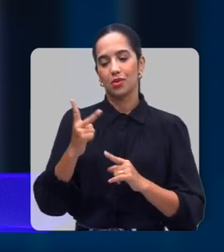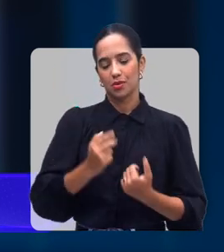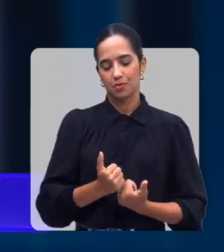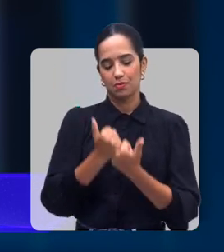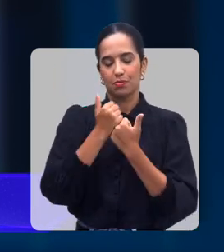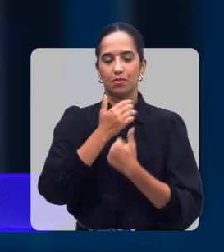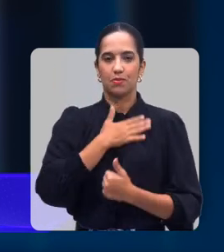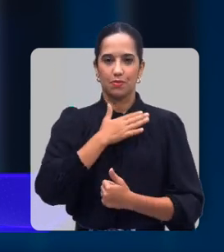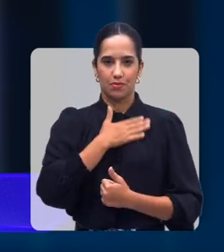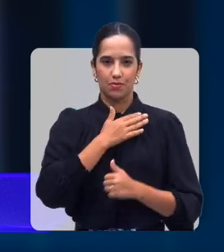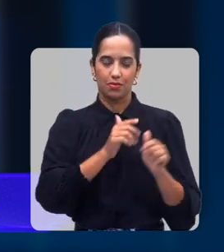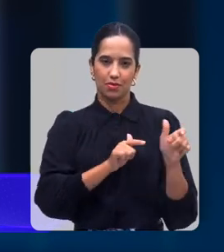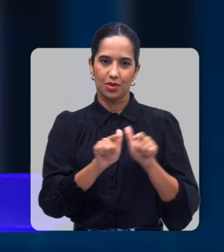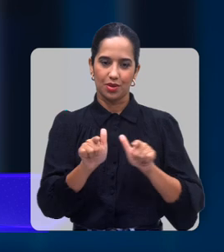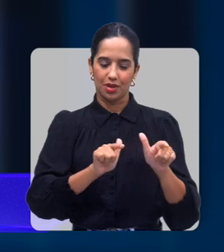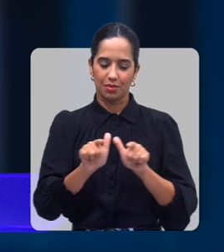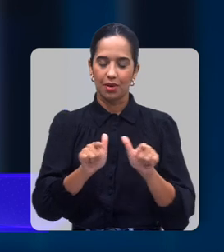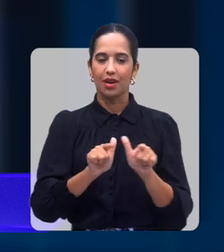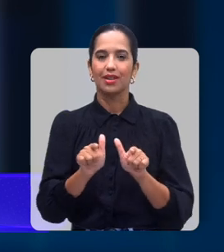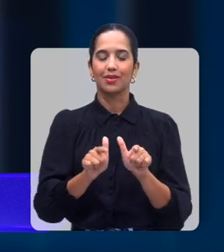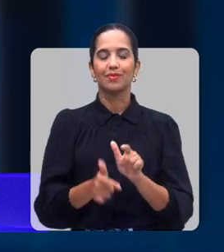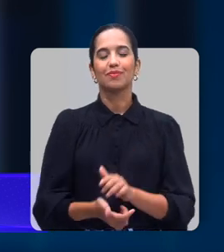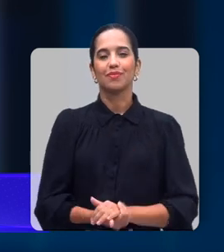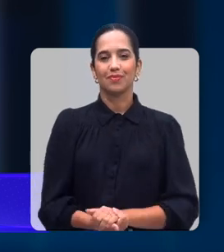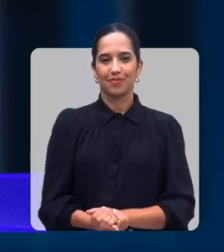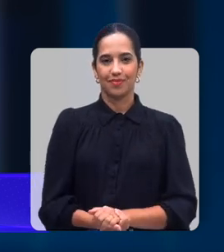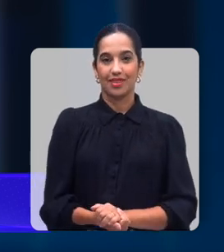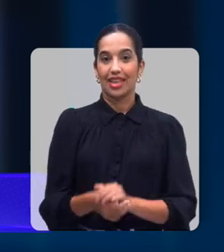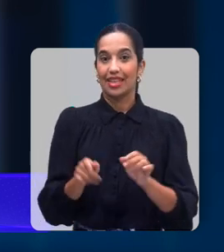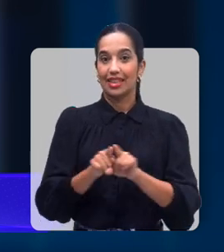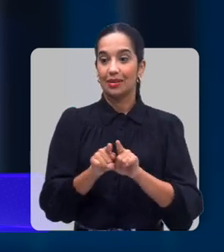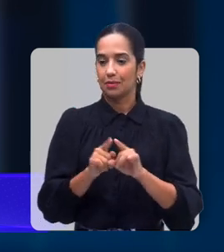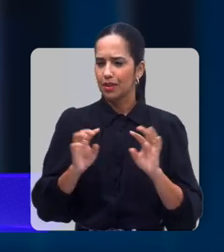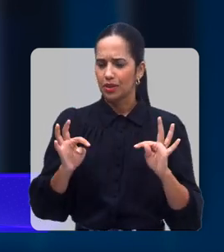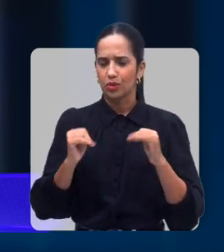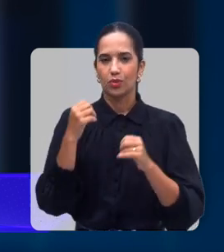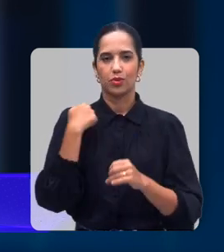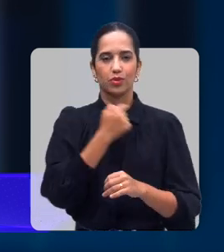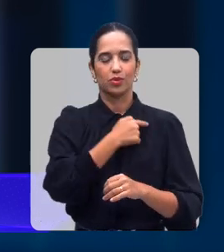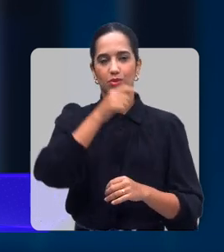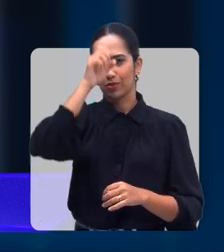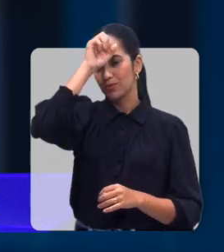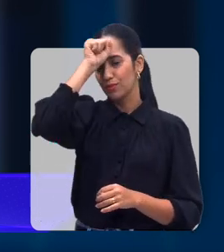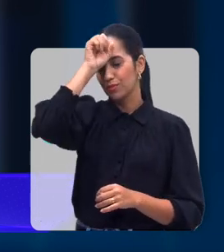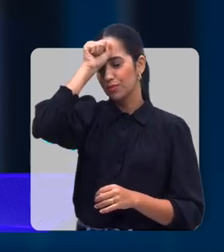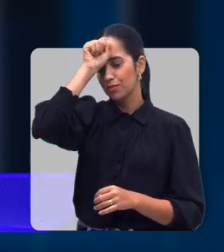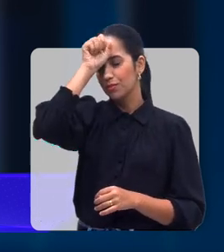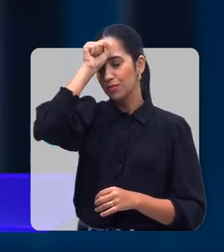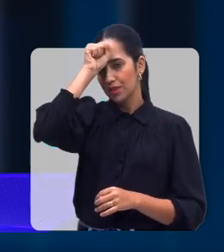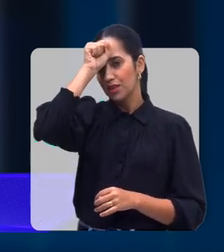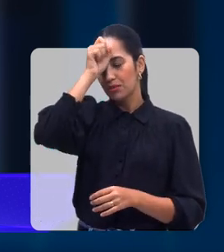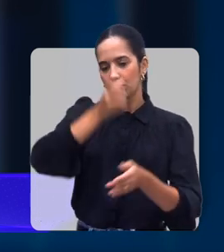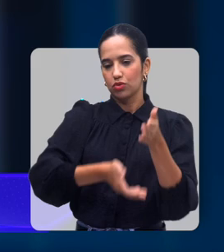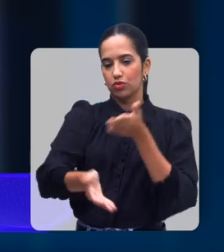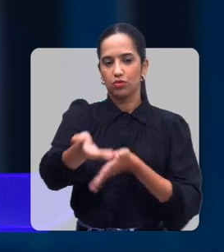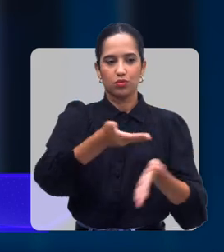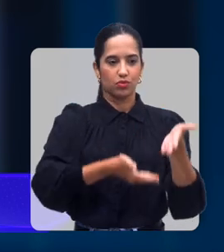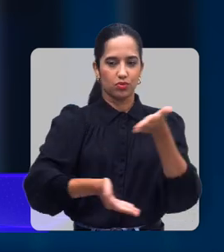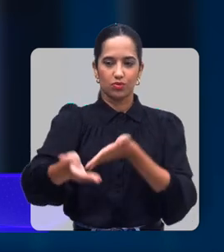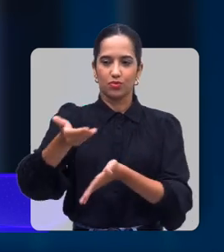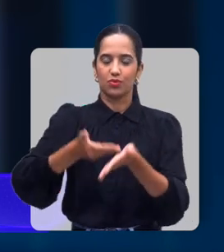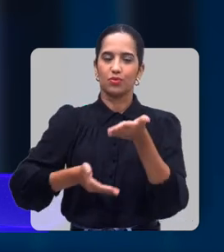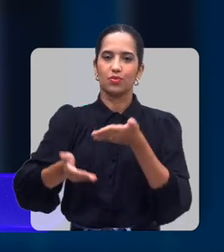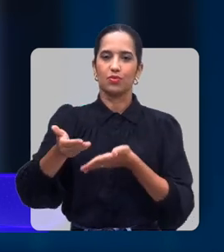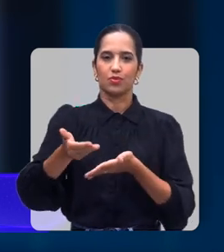ambos. E, na realidade, todos nós aprendemos alguma coisa com algumas